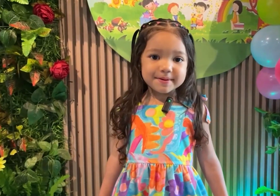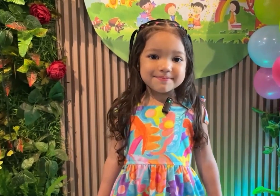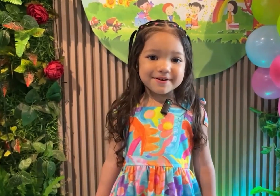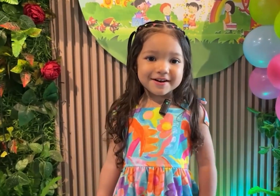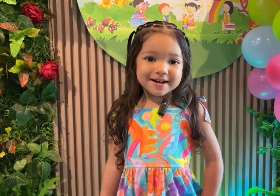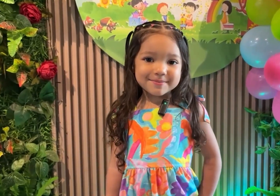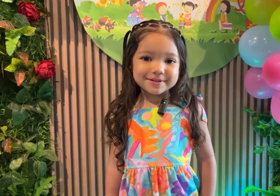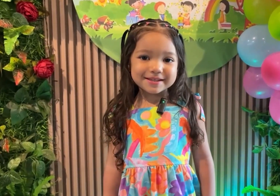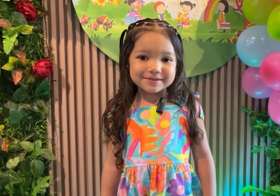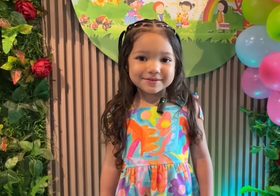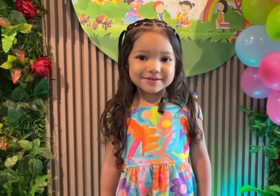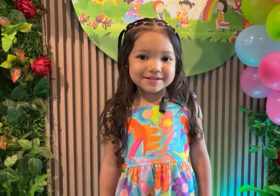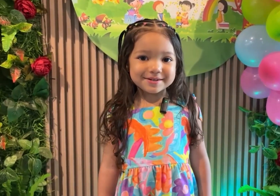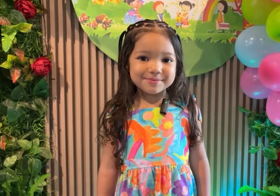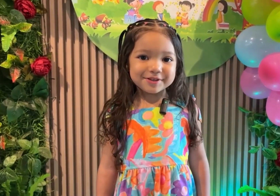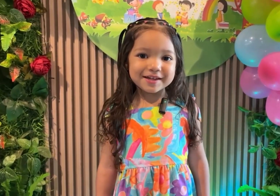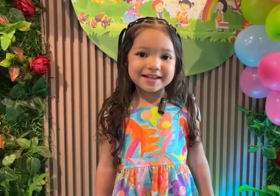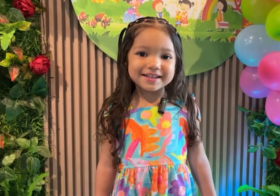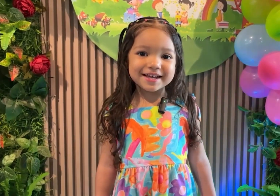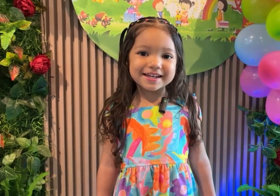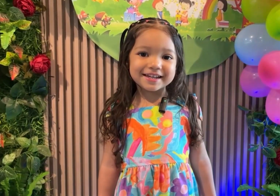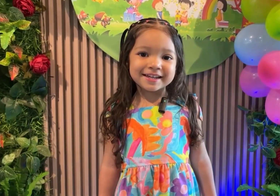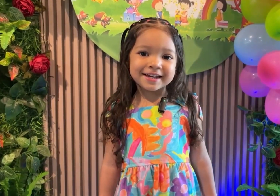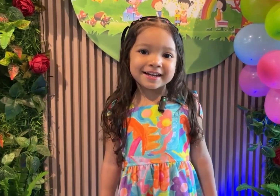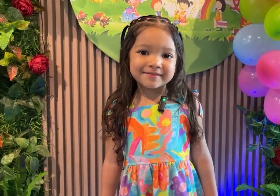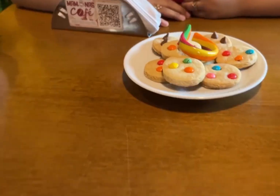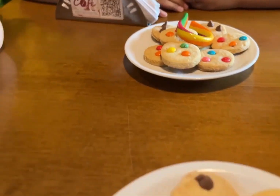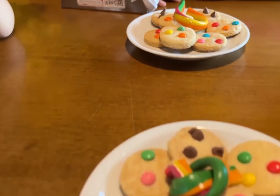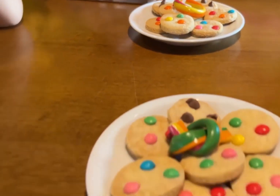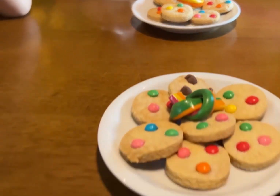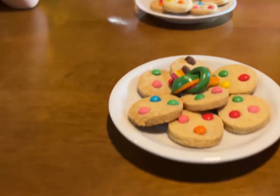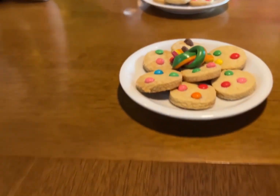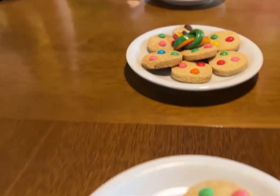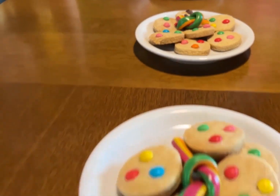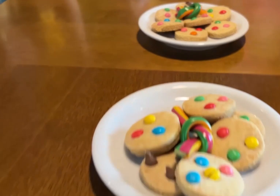que pipoca, budão doce, muita alegria.